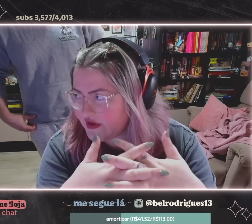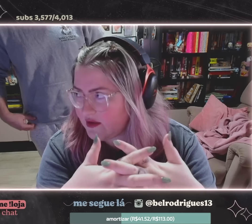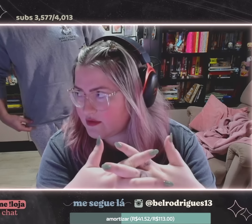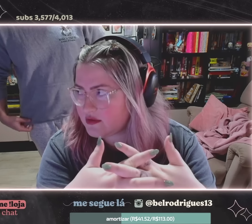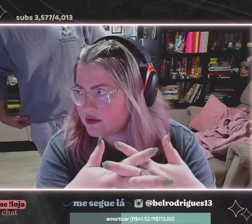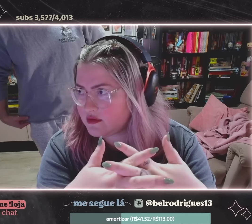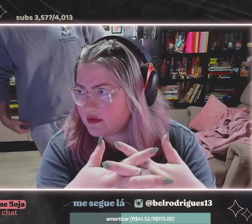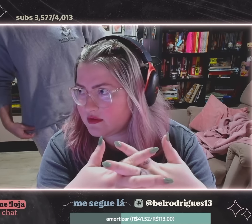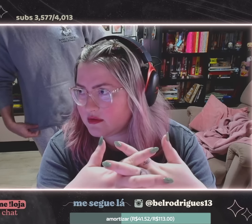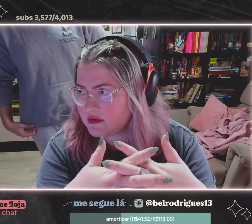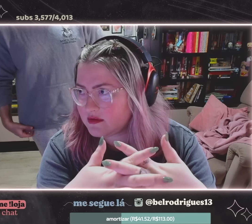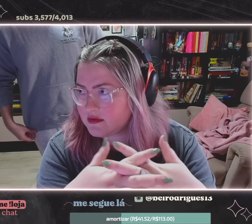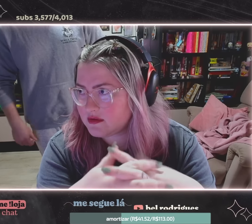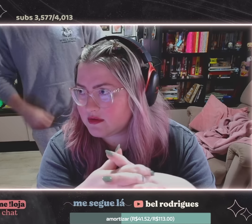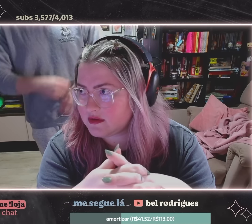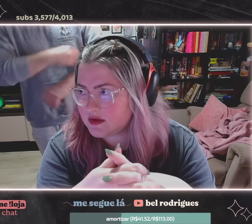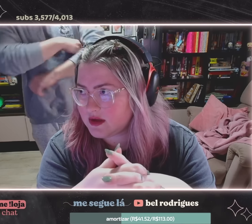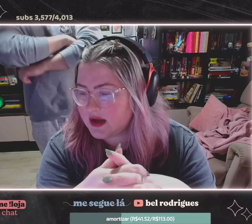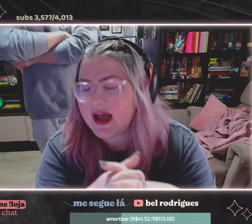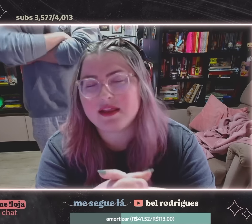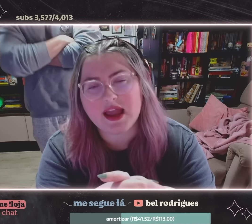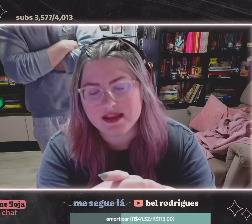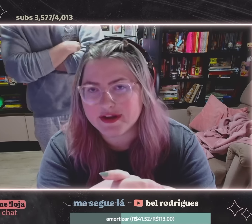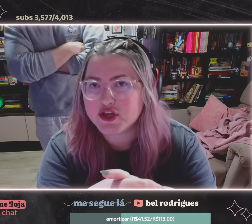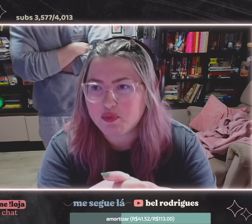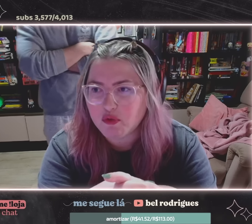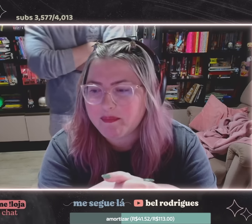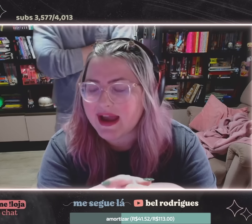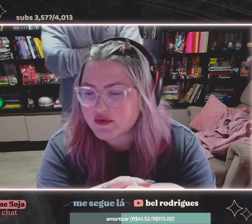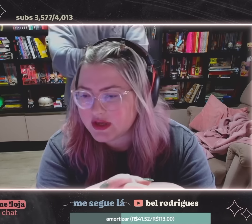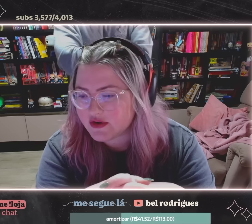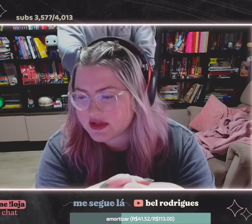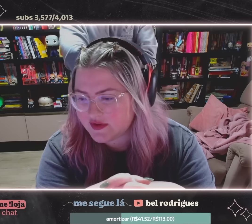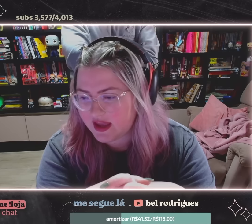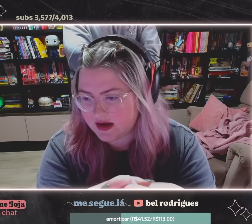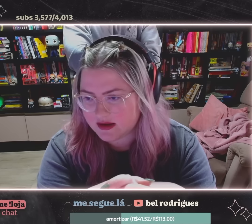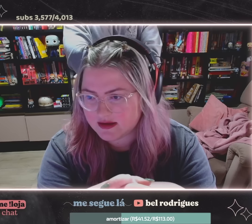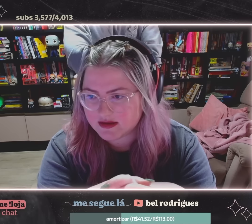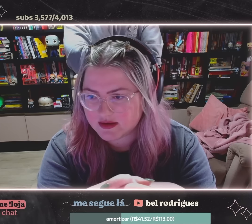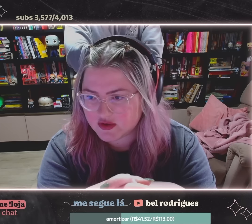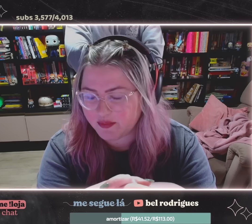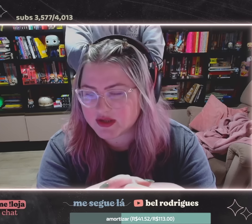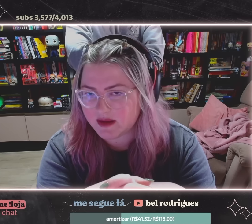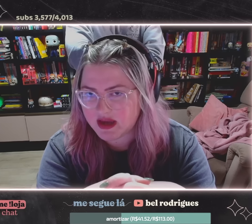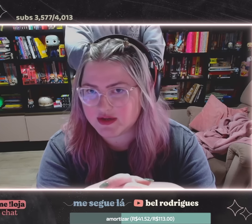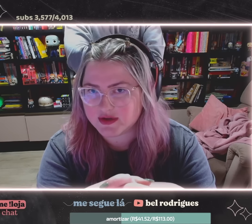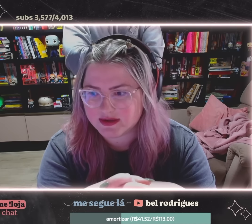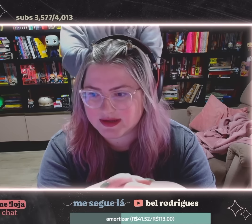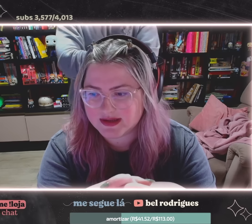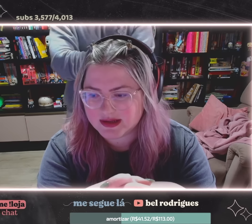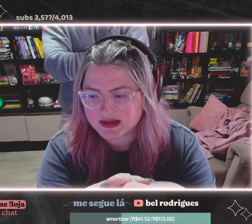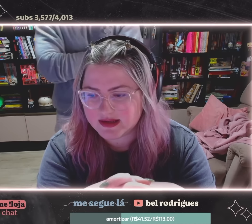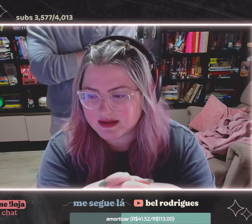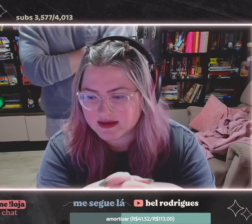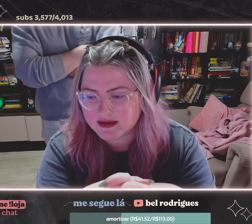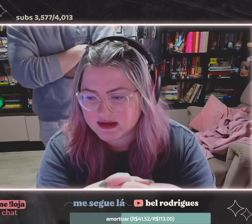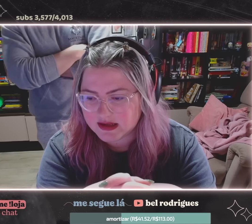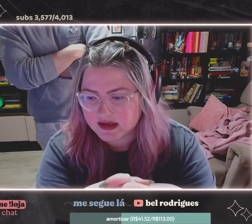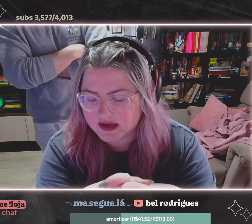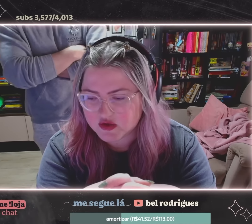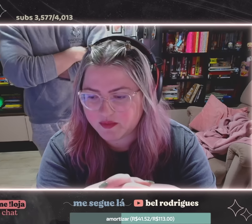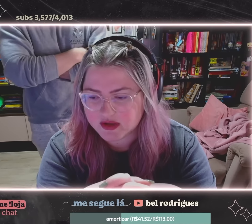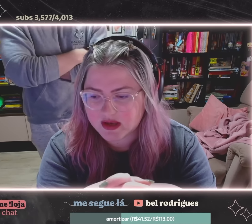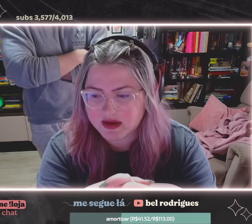velho mais velho ele deve ter Acho que uns 40 anos 50 Ah tá então ele é tipo o pai do Nicolas Ferreira supostamente É